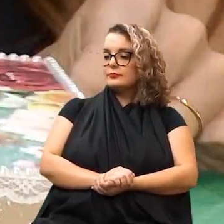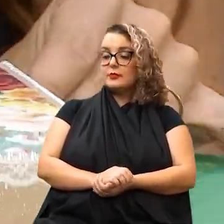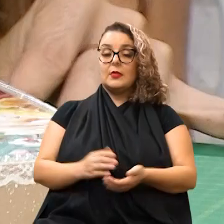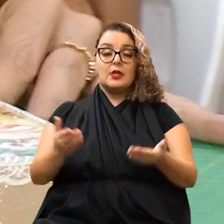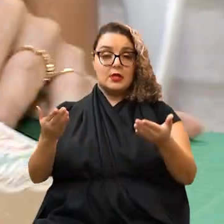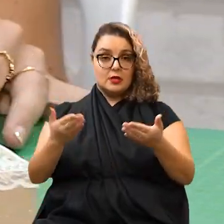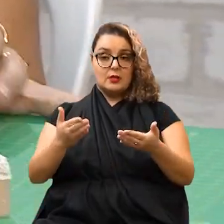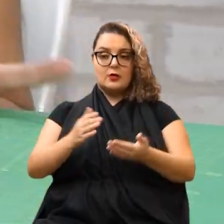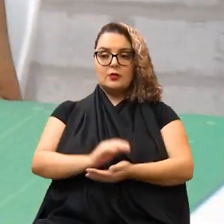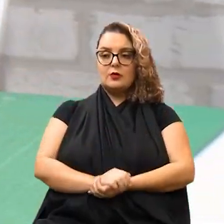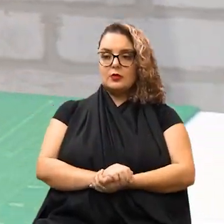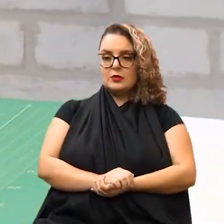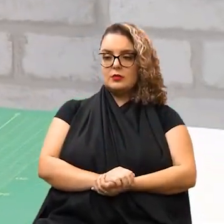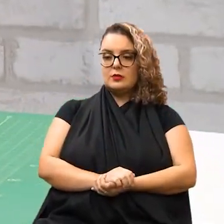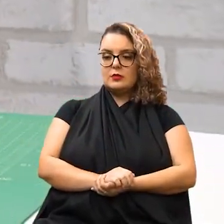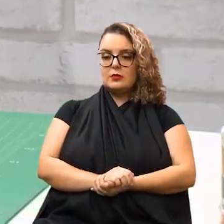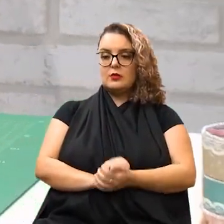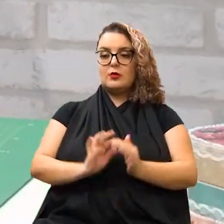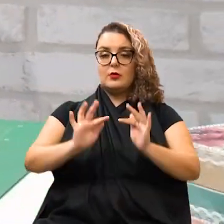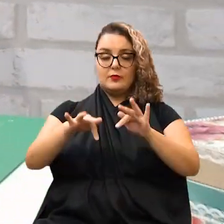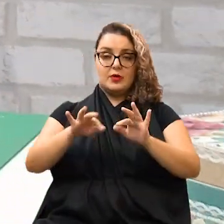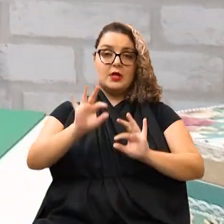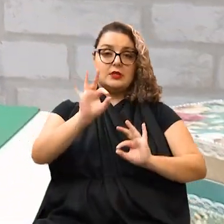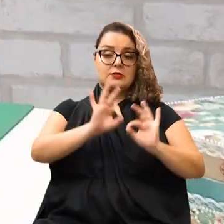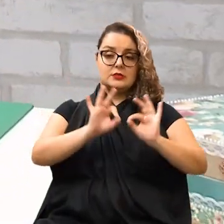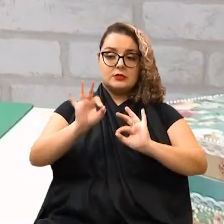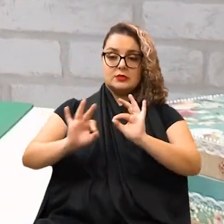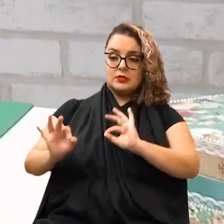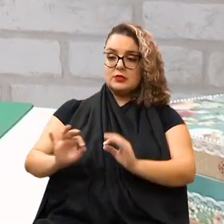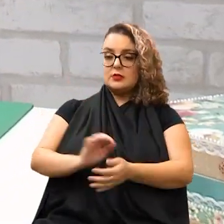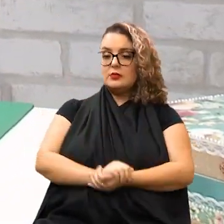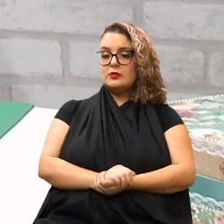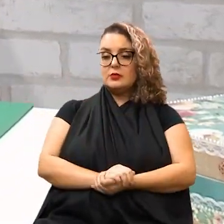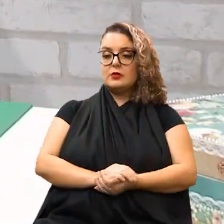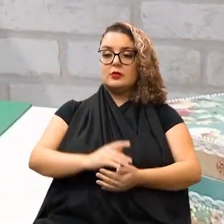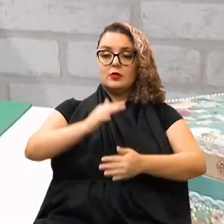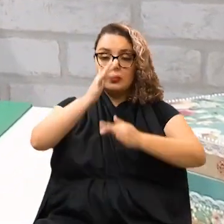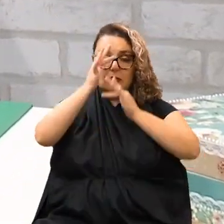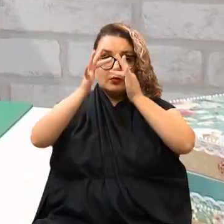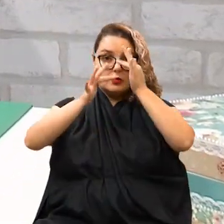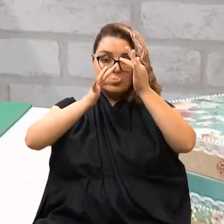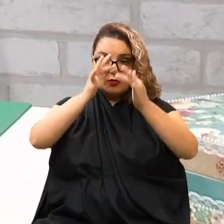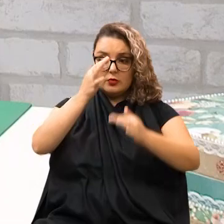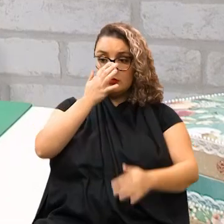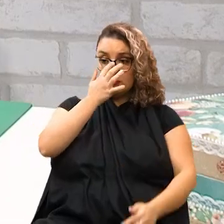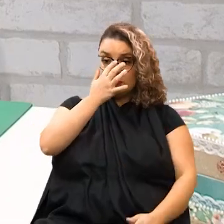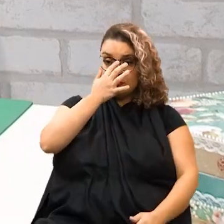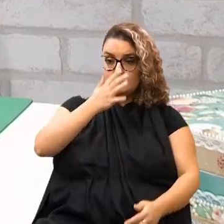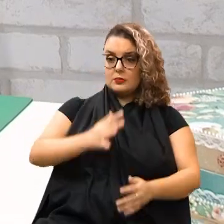E agora, a gente vai fazer a parte final, que é decorar com as flores e os